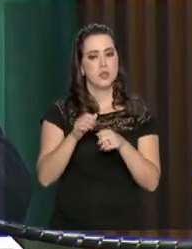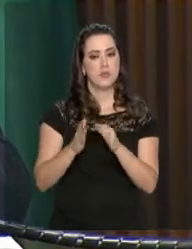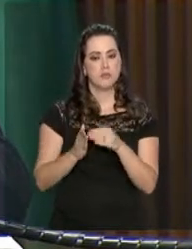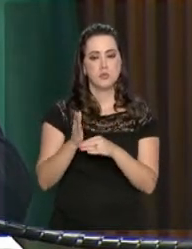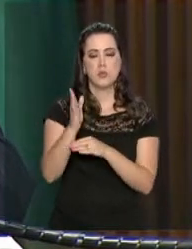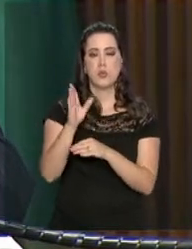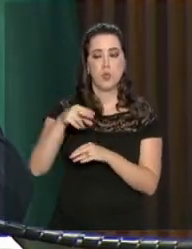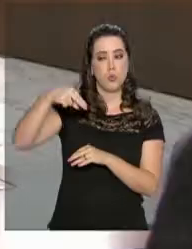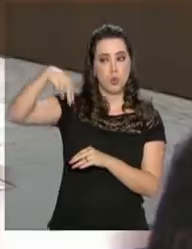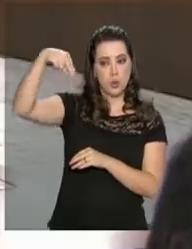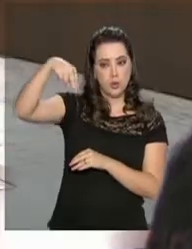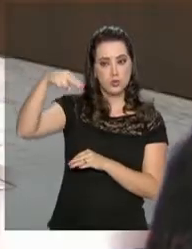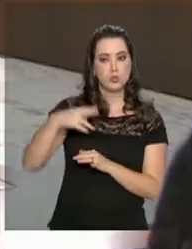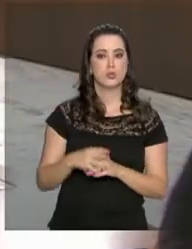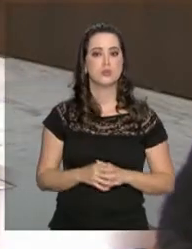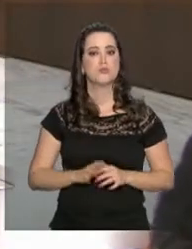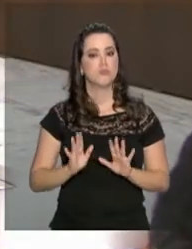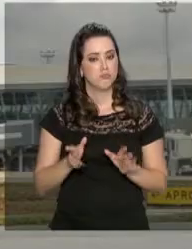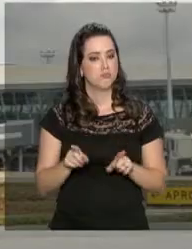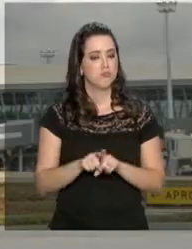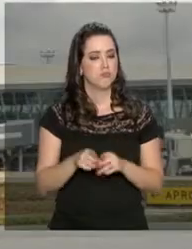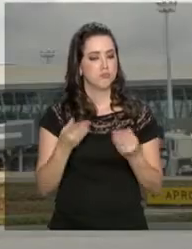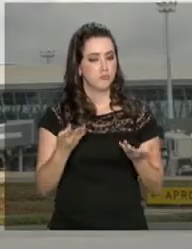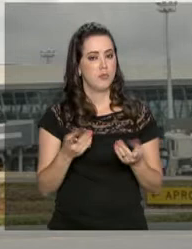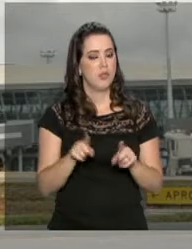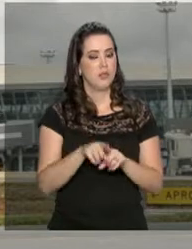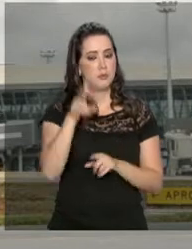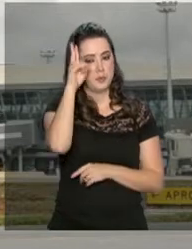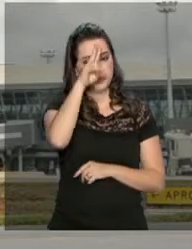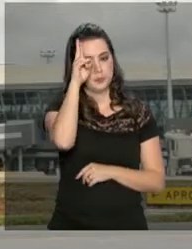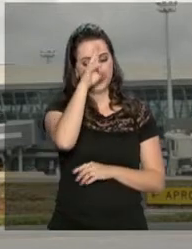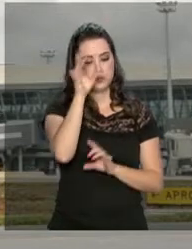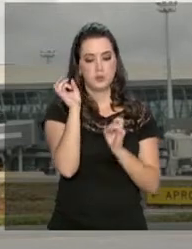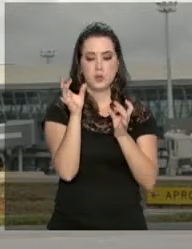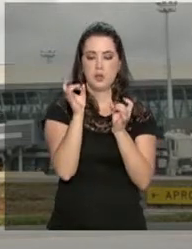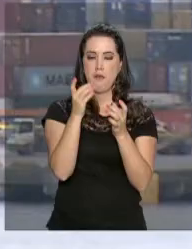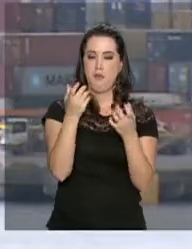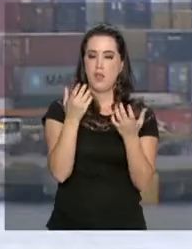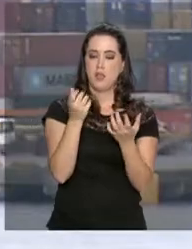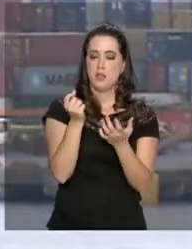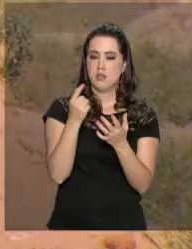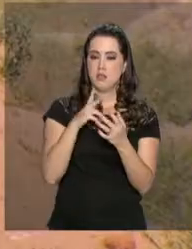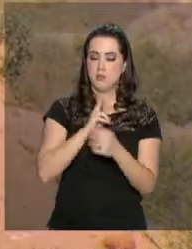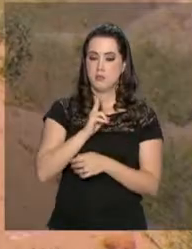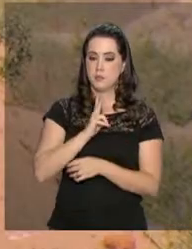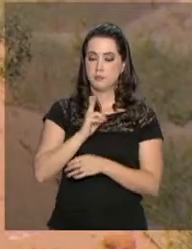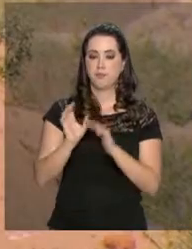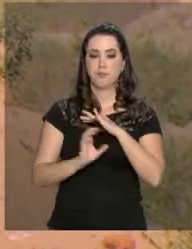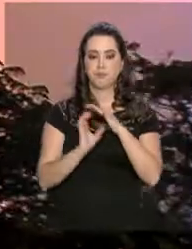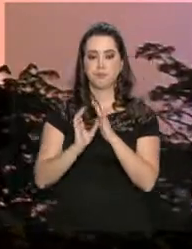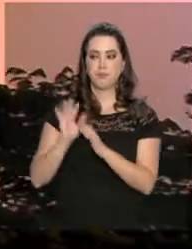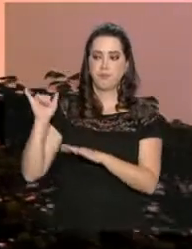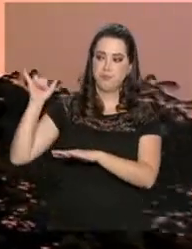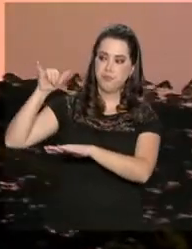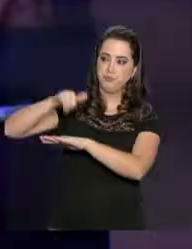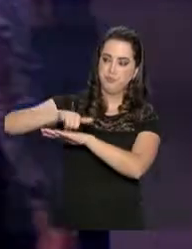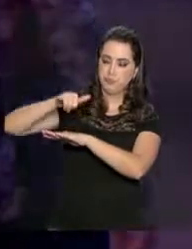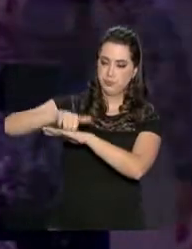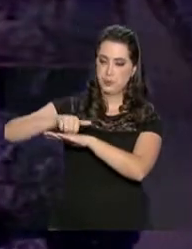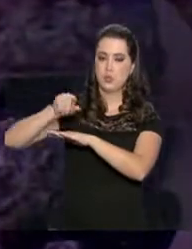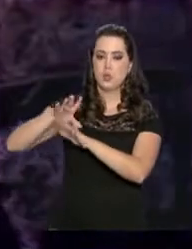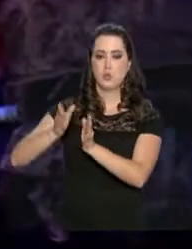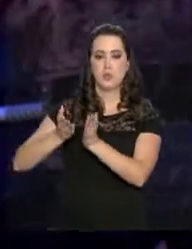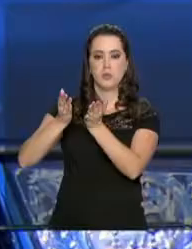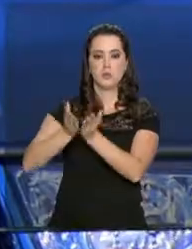chave lado oeste norte temer também lembrou das concessões e privatizações de aeroportos portos e rodovias na segurança pública